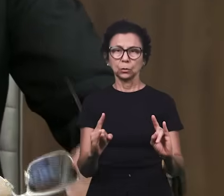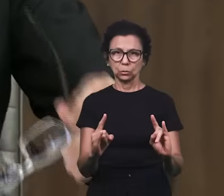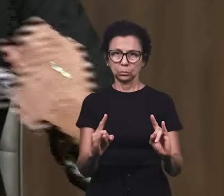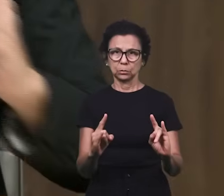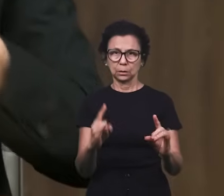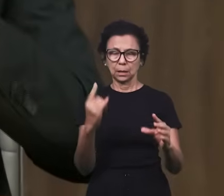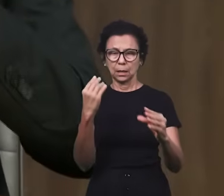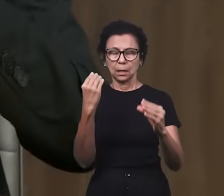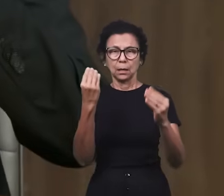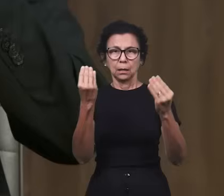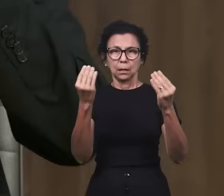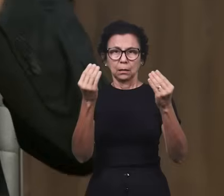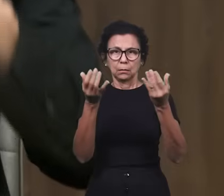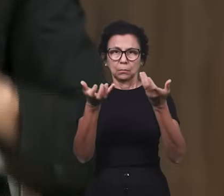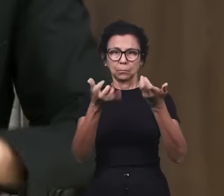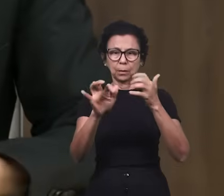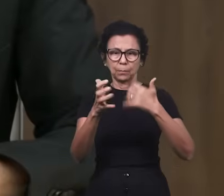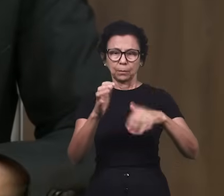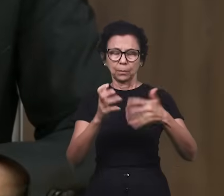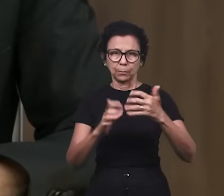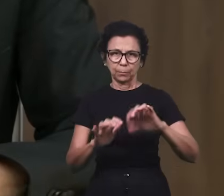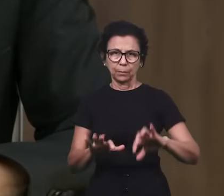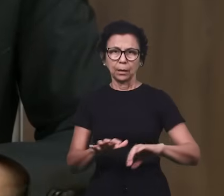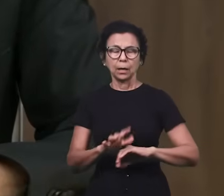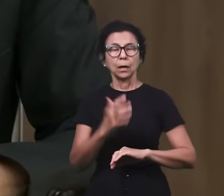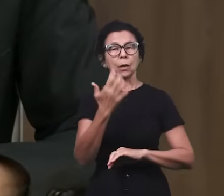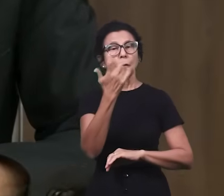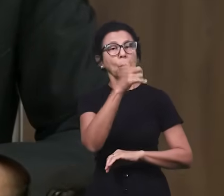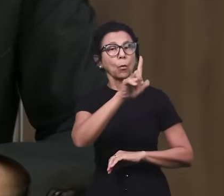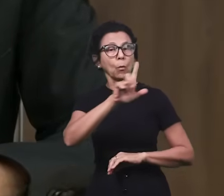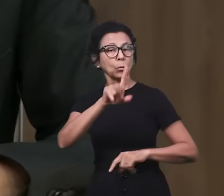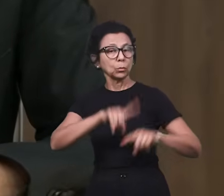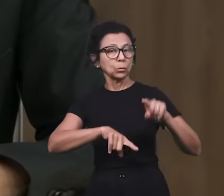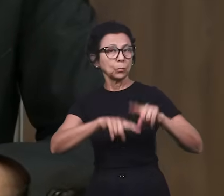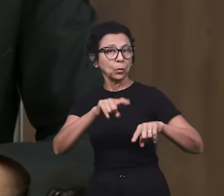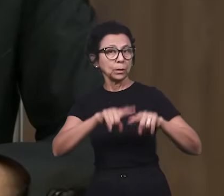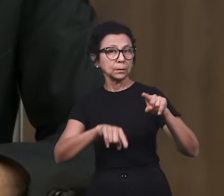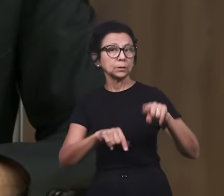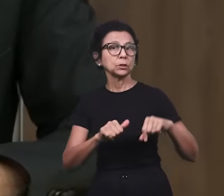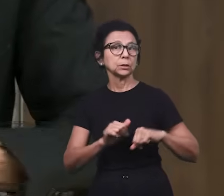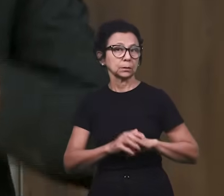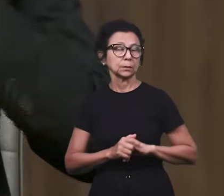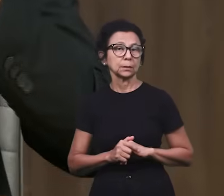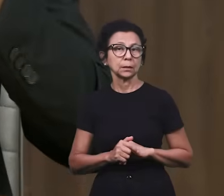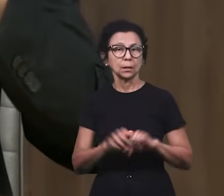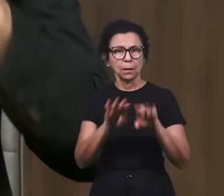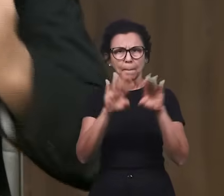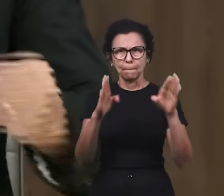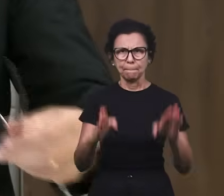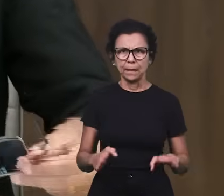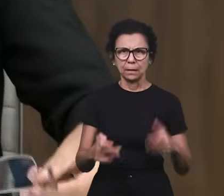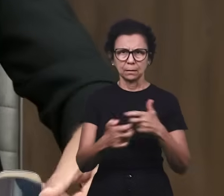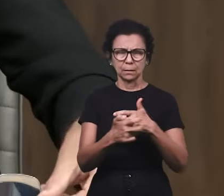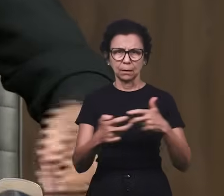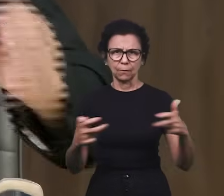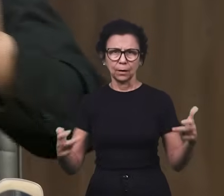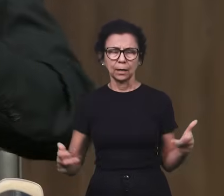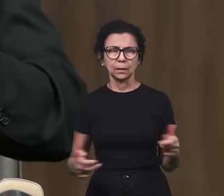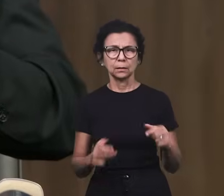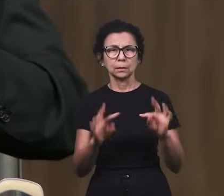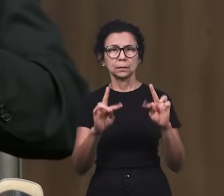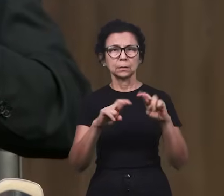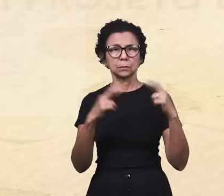esquadrão. Não, dos móveis, logo em seguida, sabia os coatitas, com os móveis. Agora vai